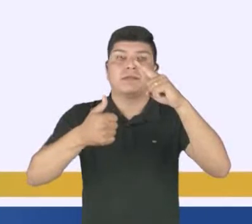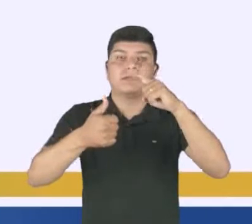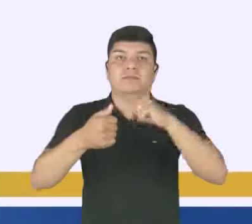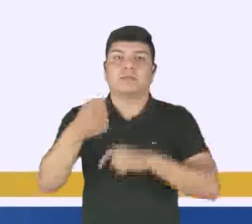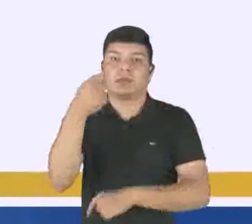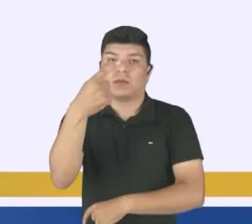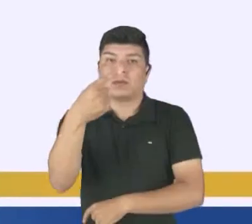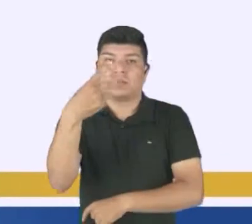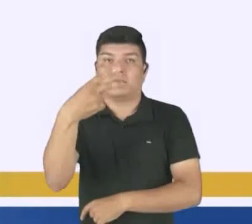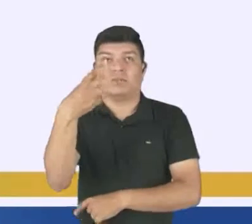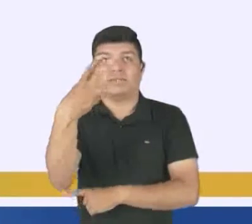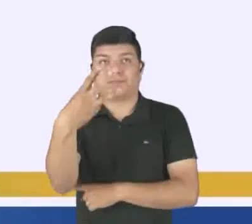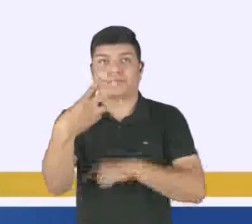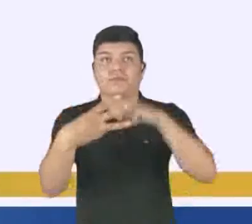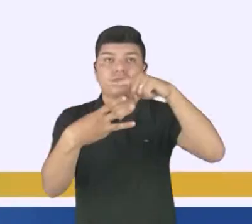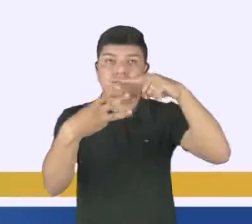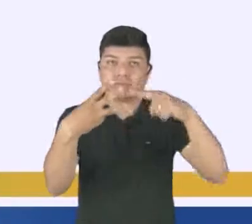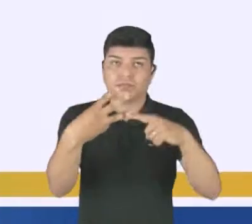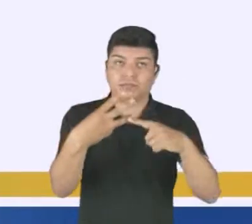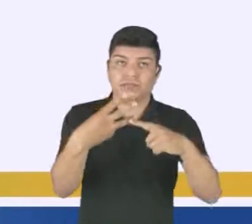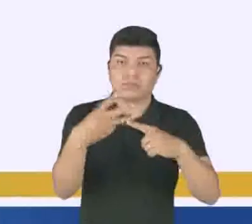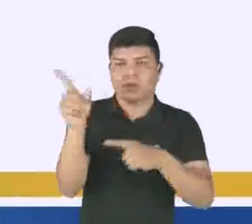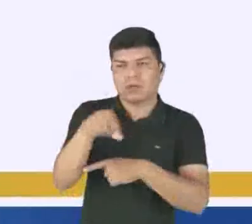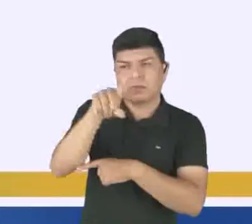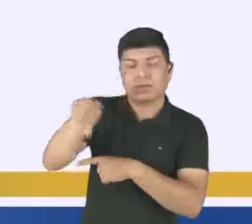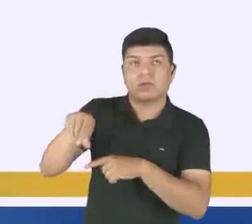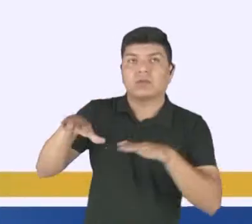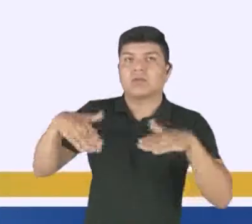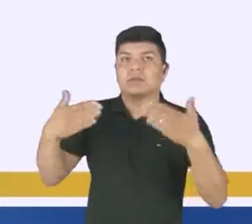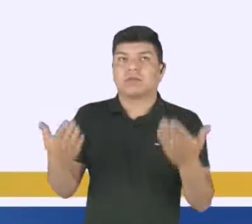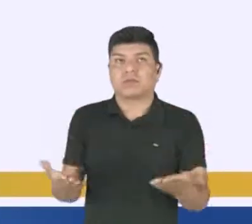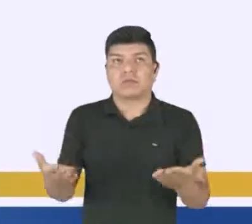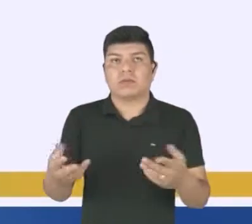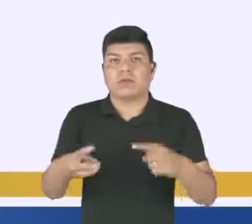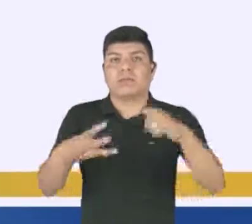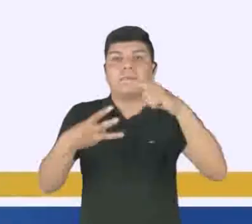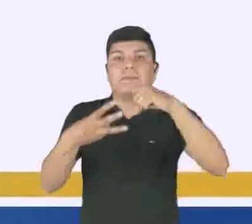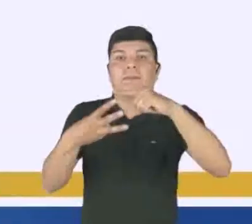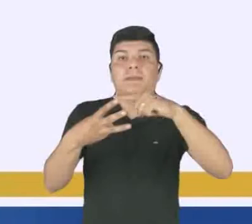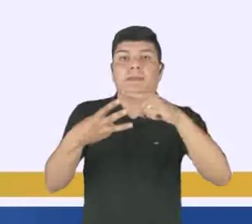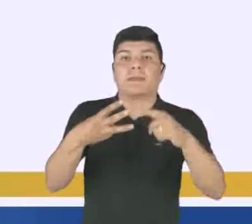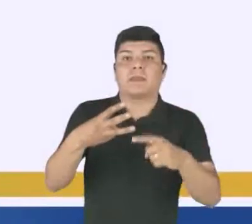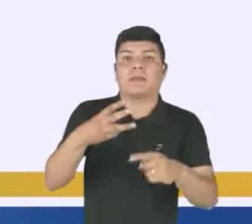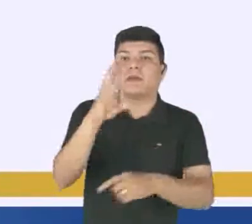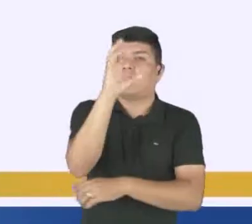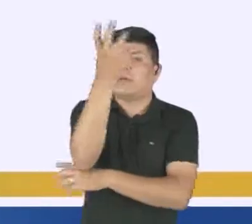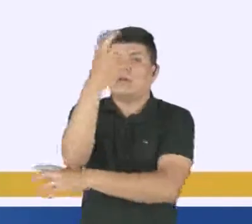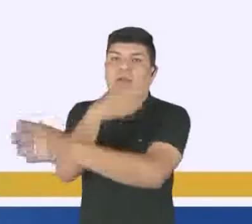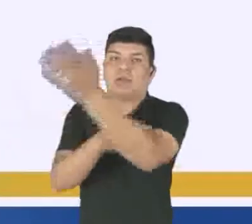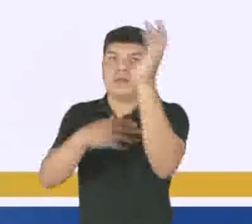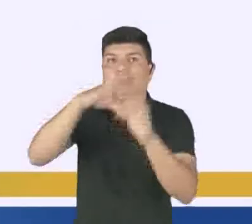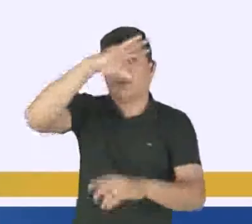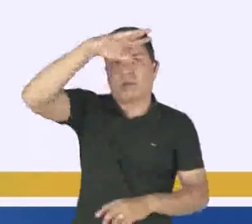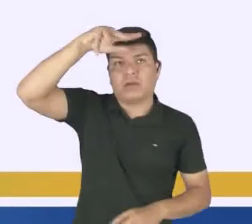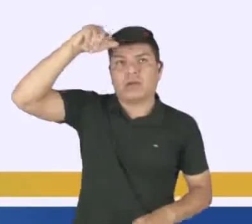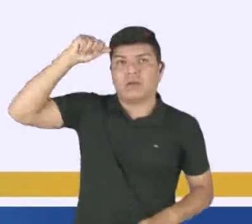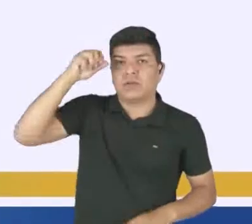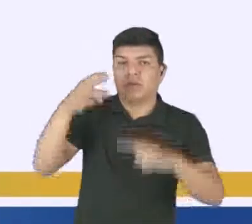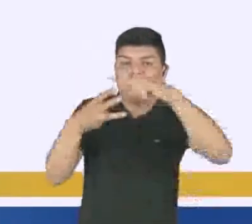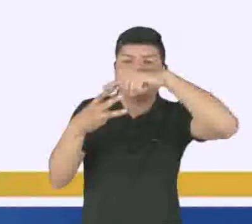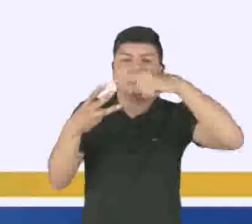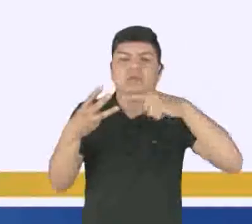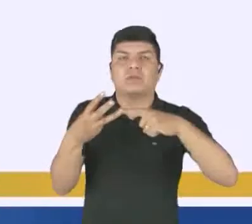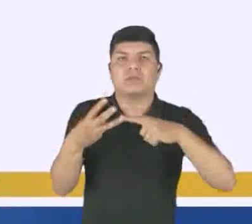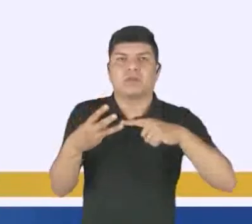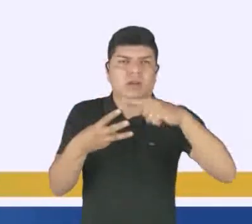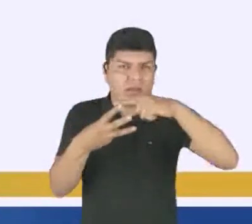Queria que você usasse a eliminação. O que seria aí a floresta amazônica dos três? Então,